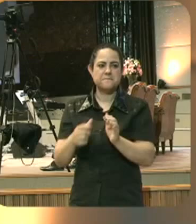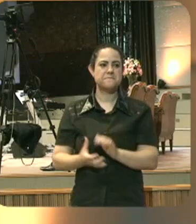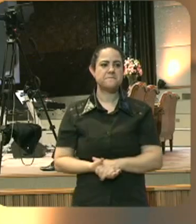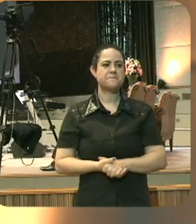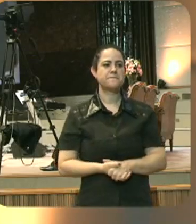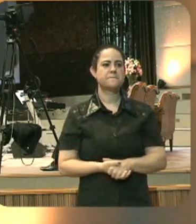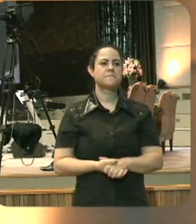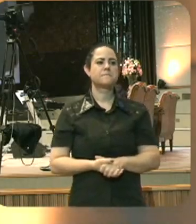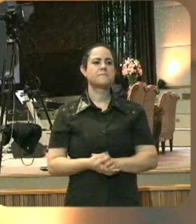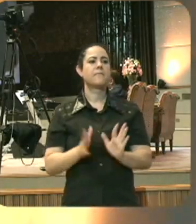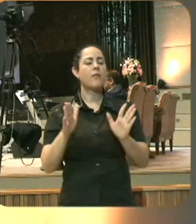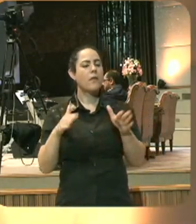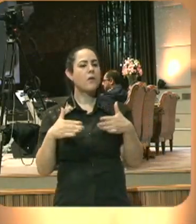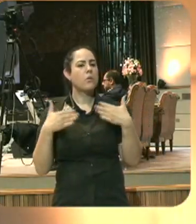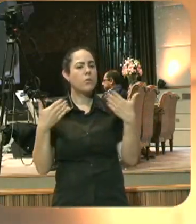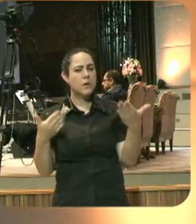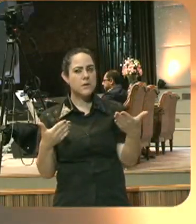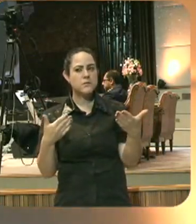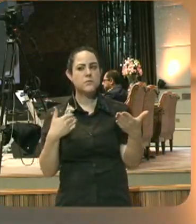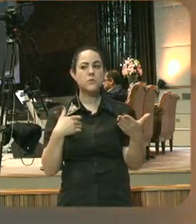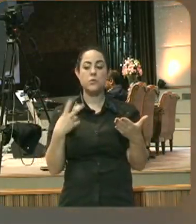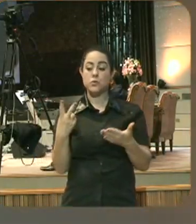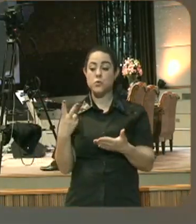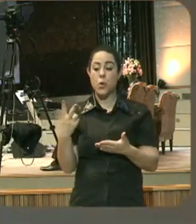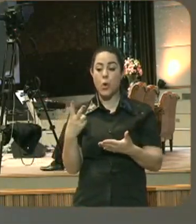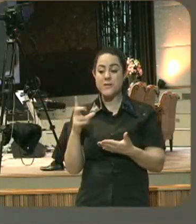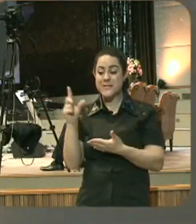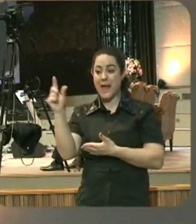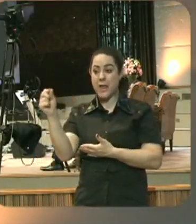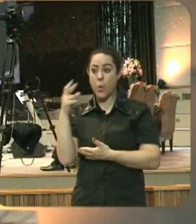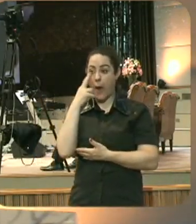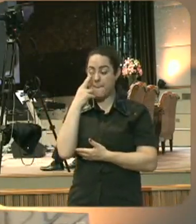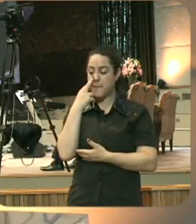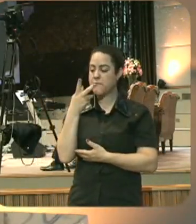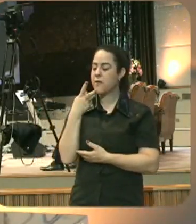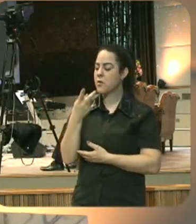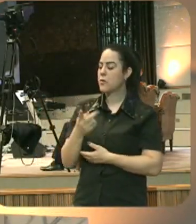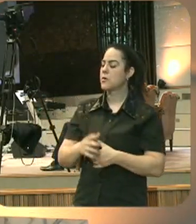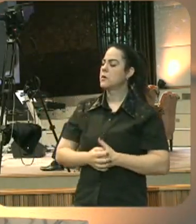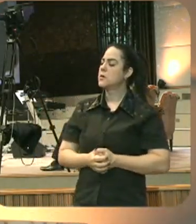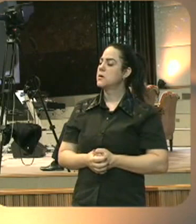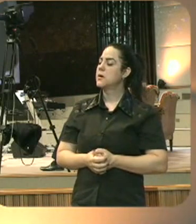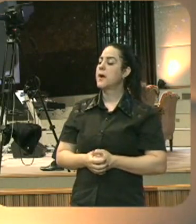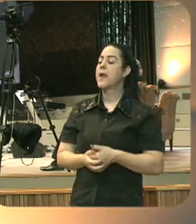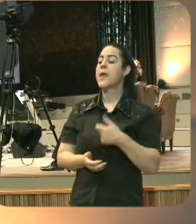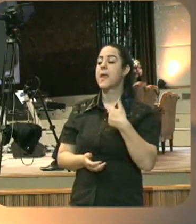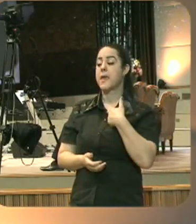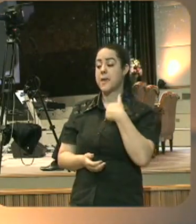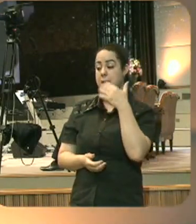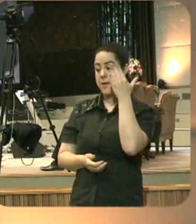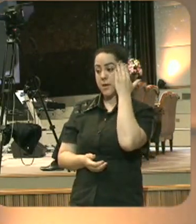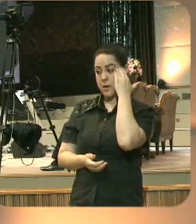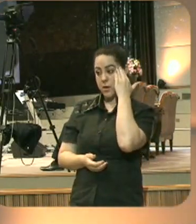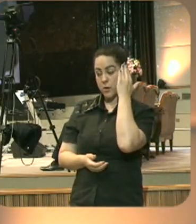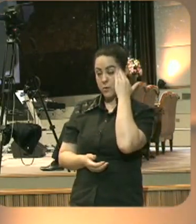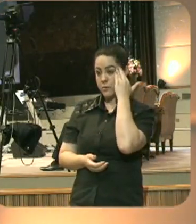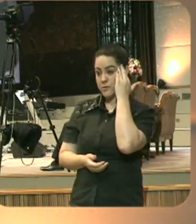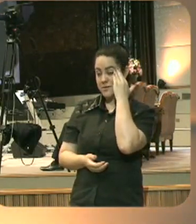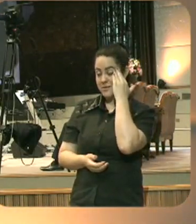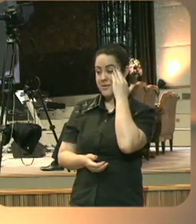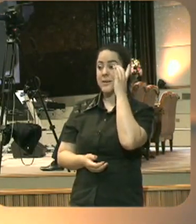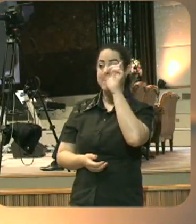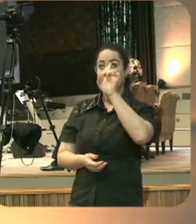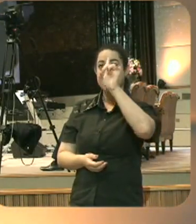casa. E quando eles foram sair, ela disse assim: olha, eu sei